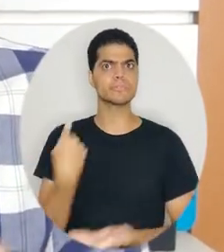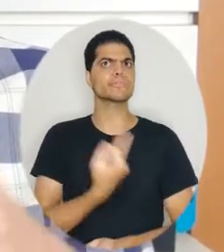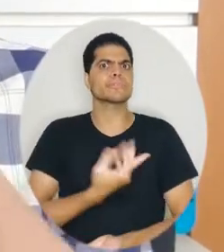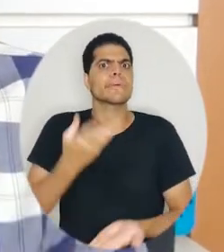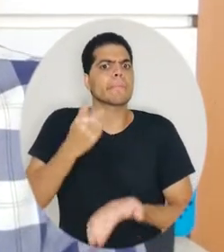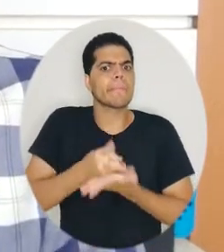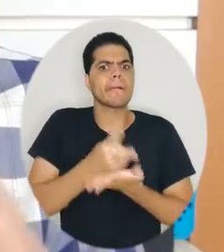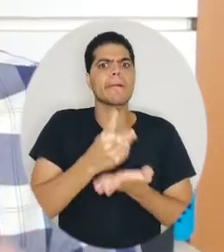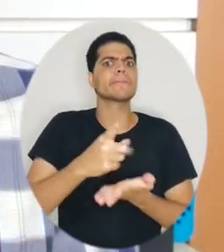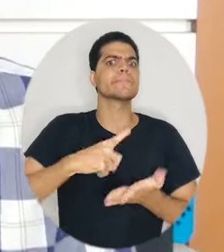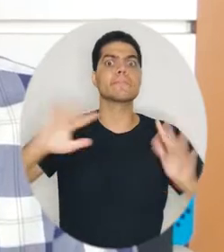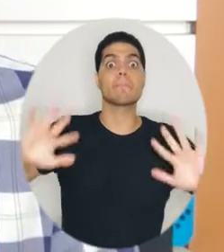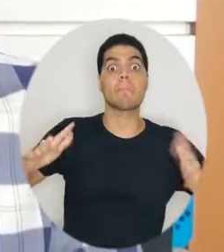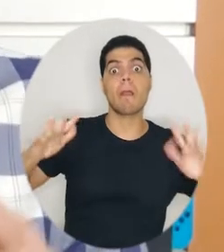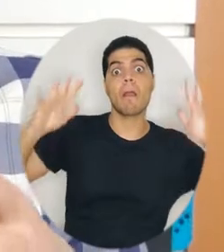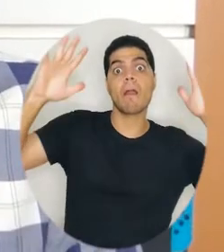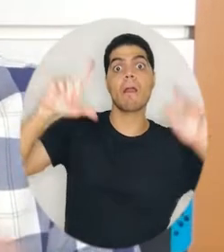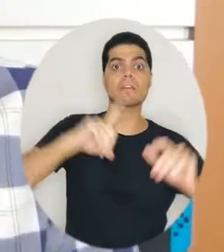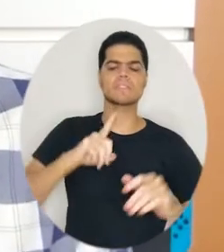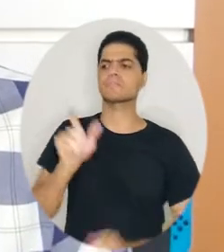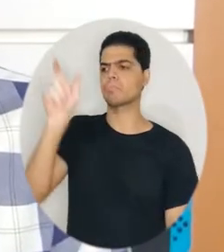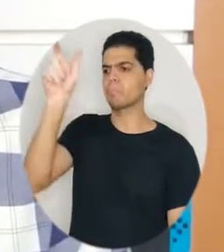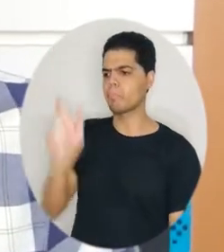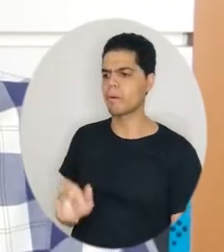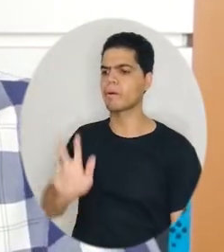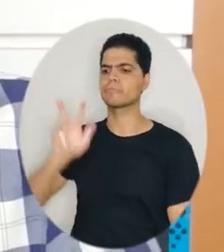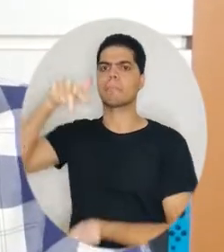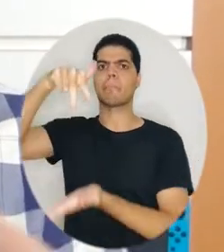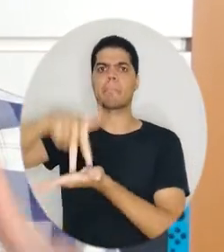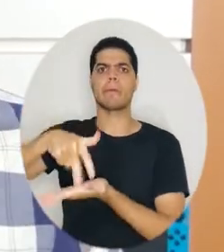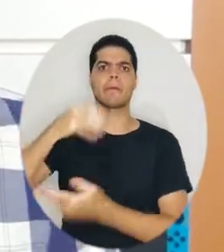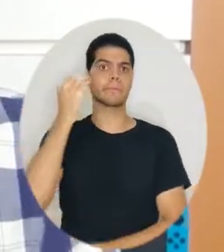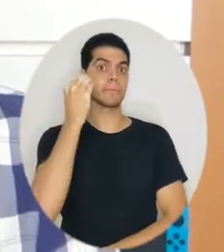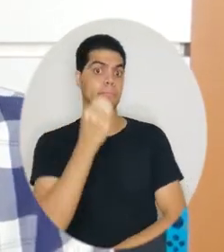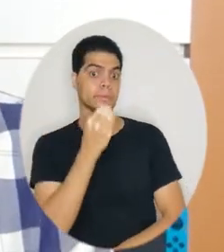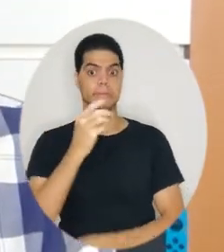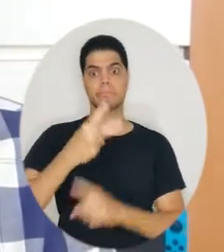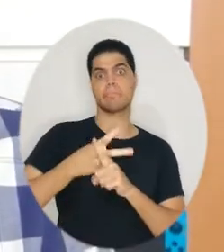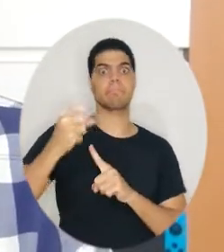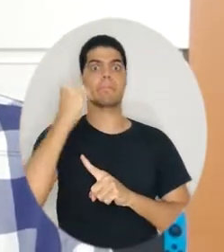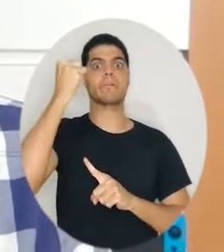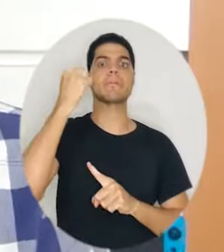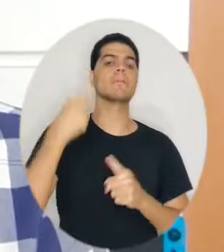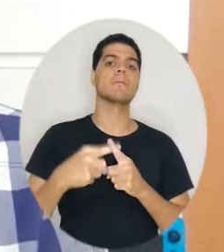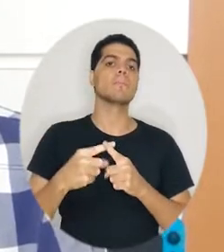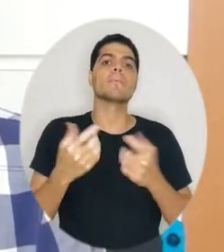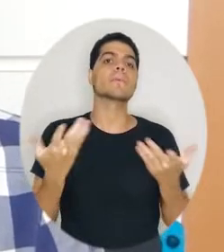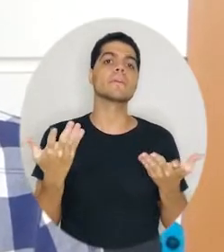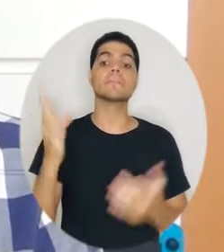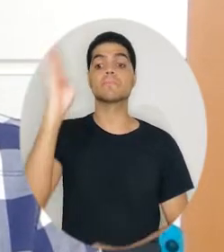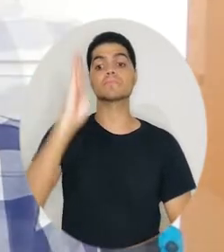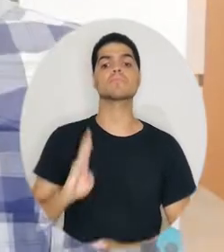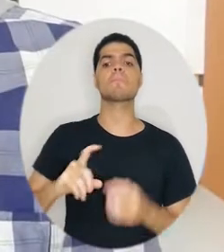novo é mantendo a celebração da figura do Dom Pedro do seu heroísmo e centralidade para a